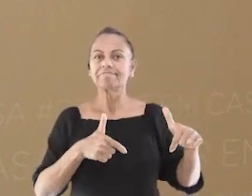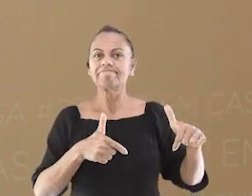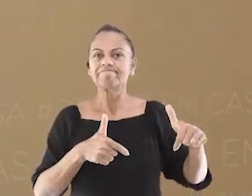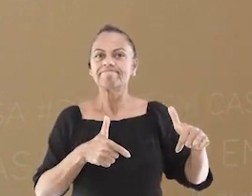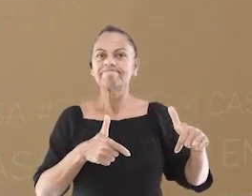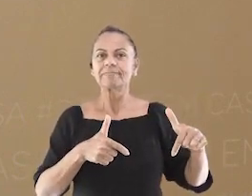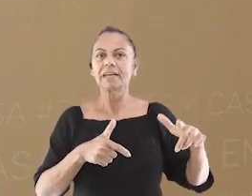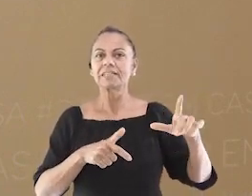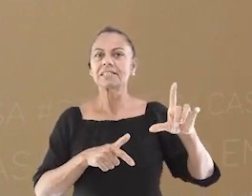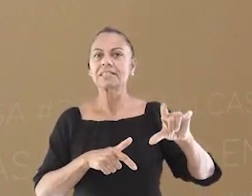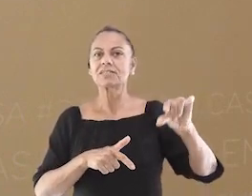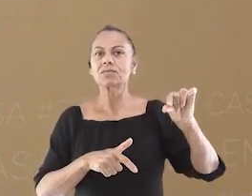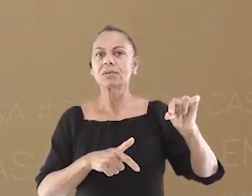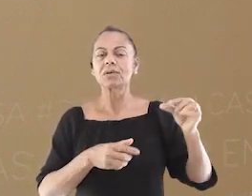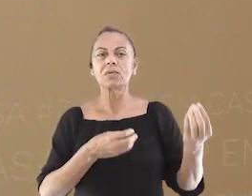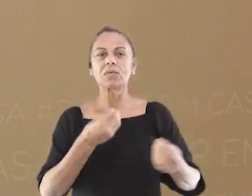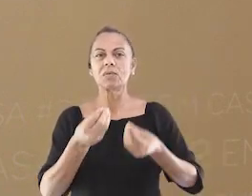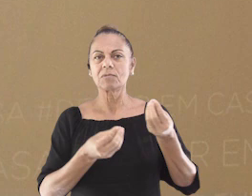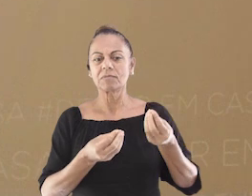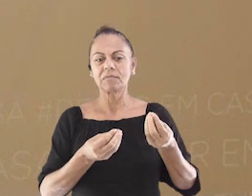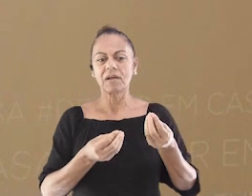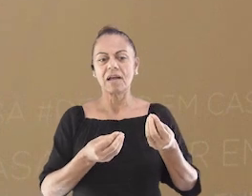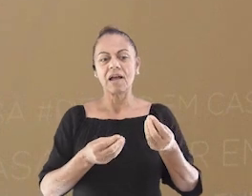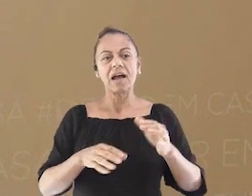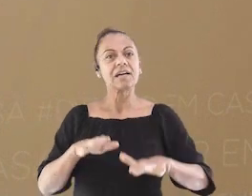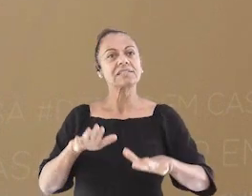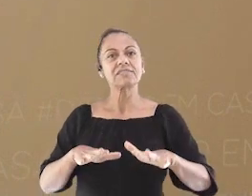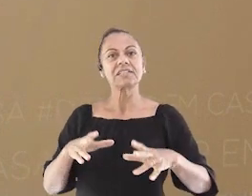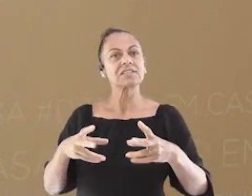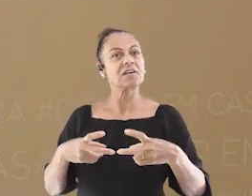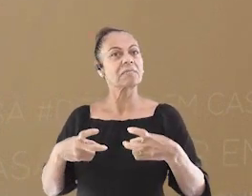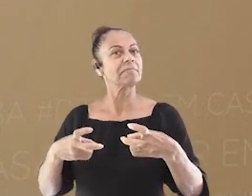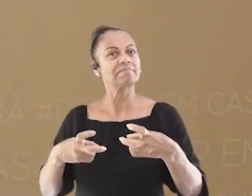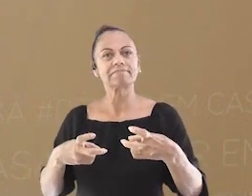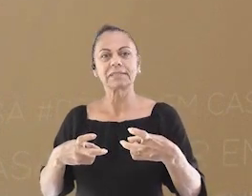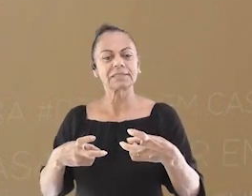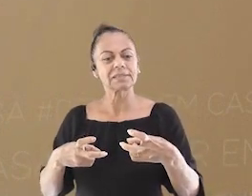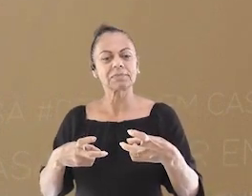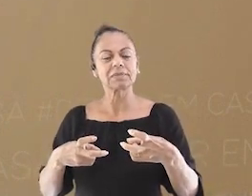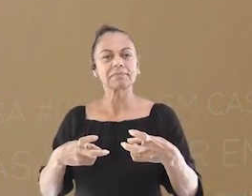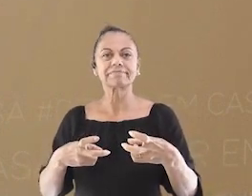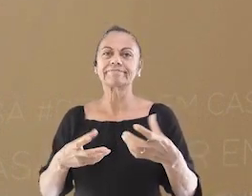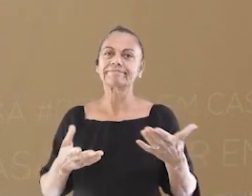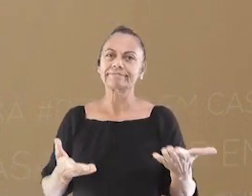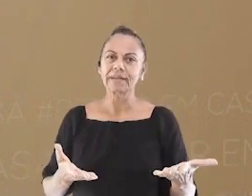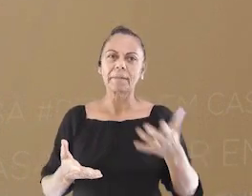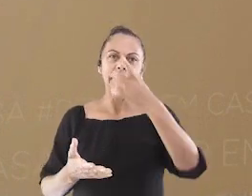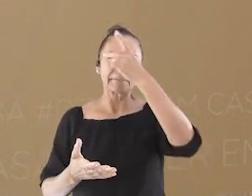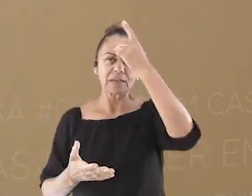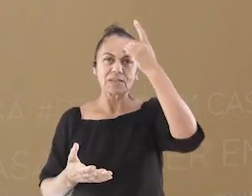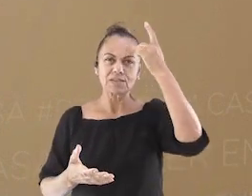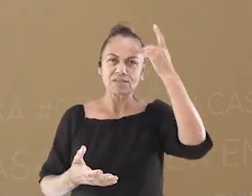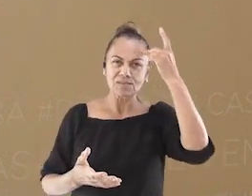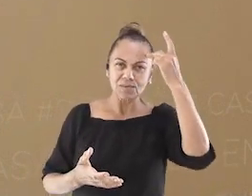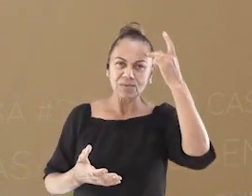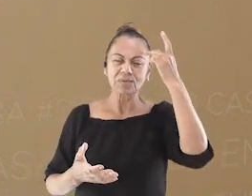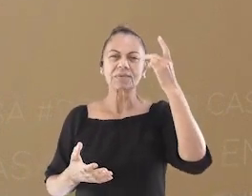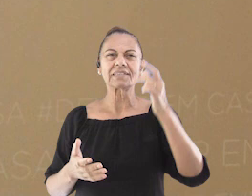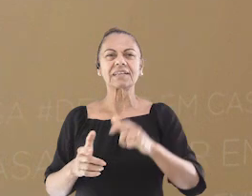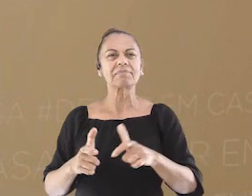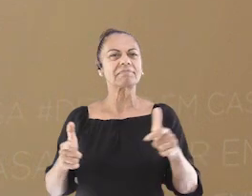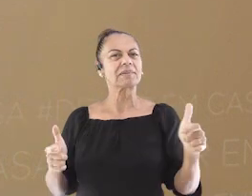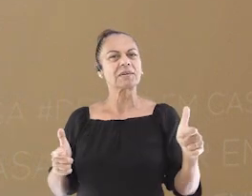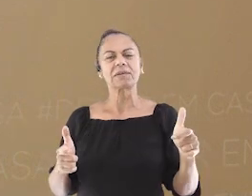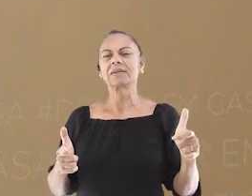fazer. Às vezes decidimos algo sem nem perceber. É o que acontece em quase metade das